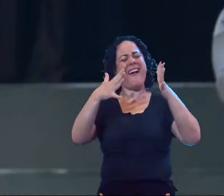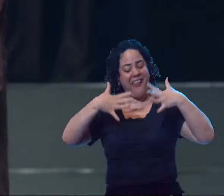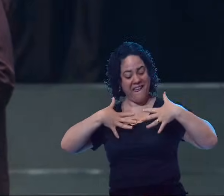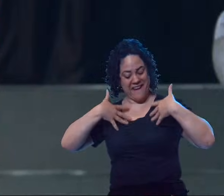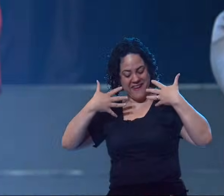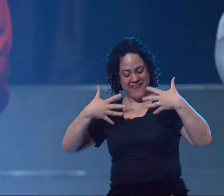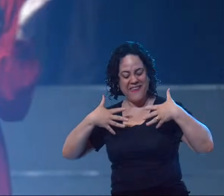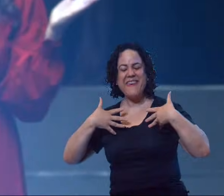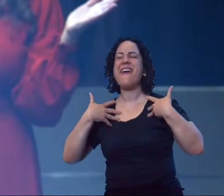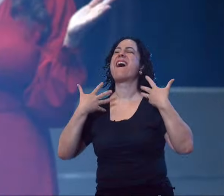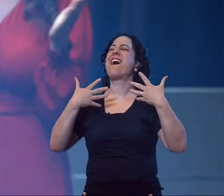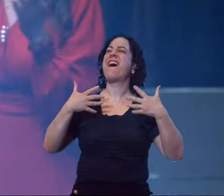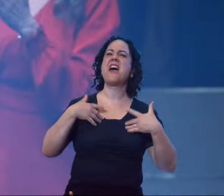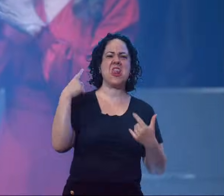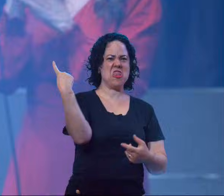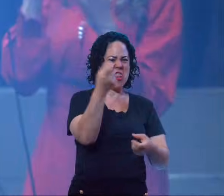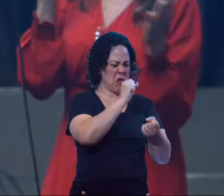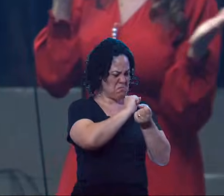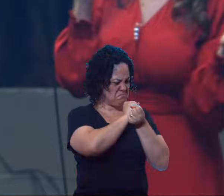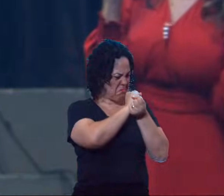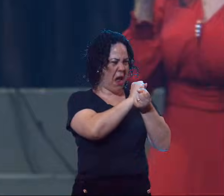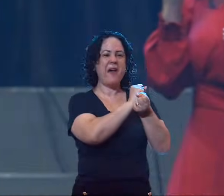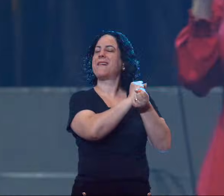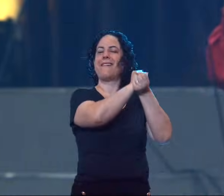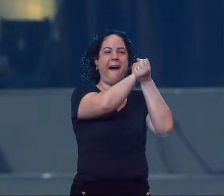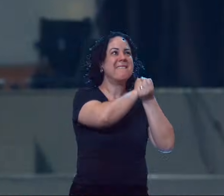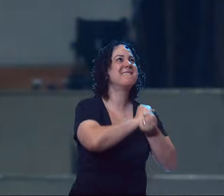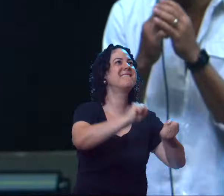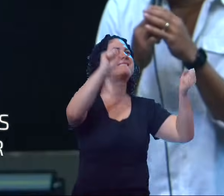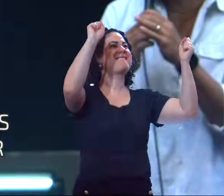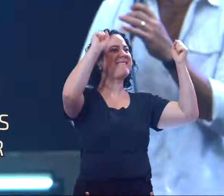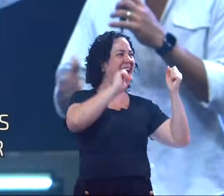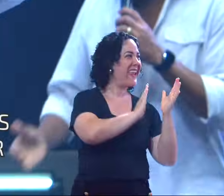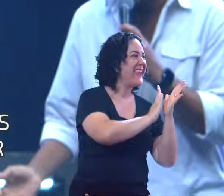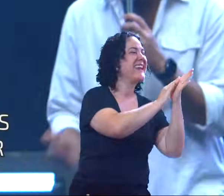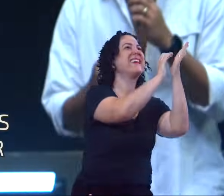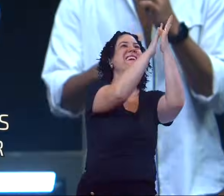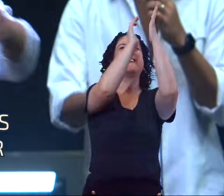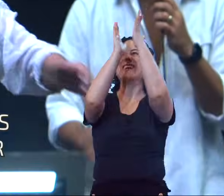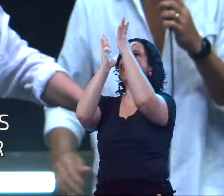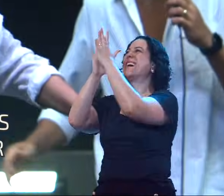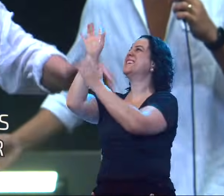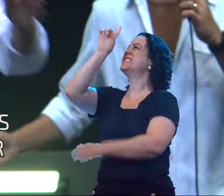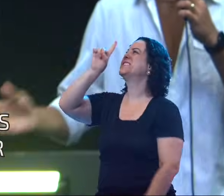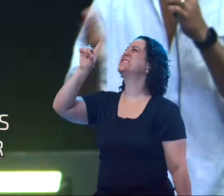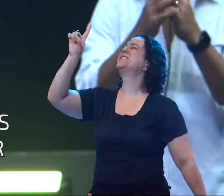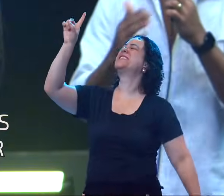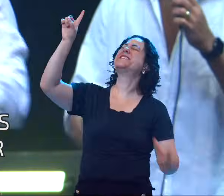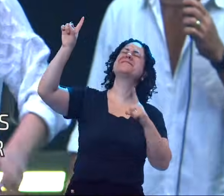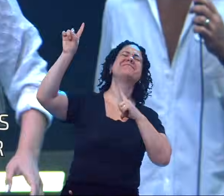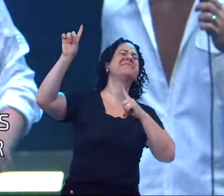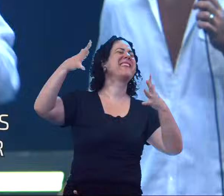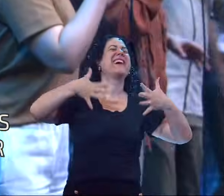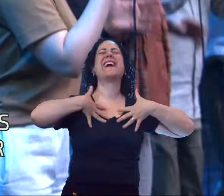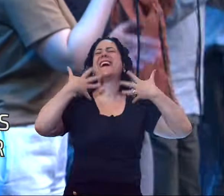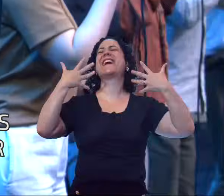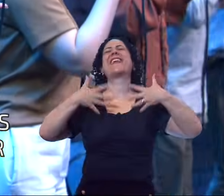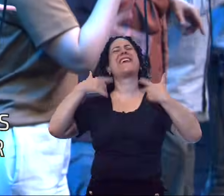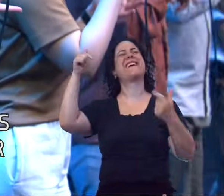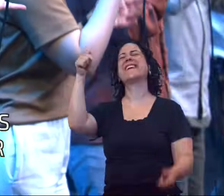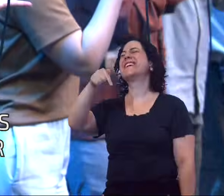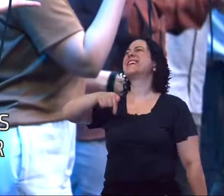nos calaremos, louvemos a Deus. Alegria na casa de Deus,